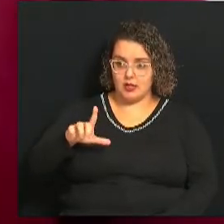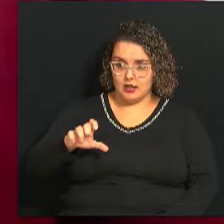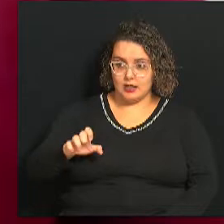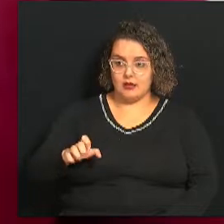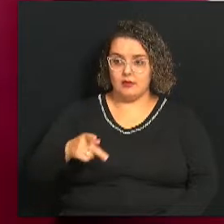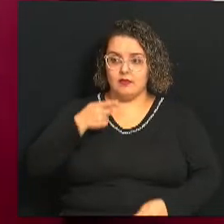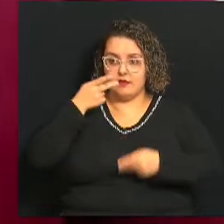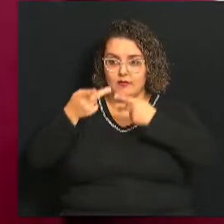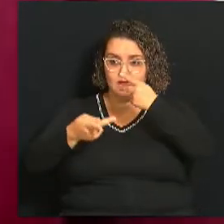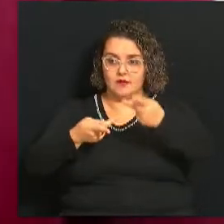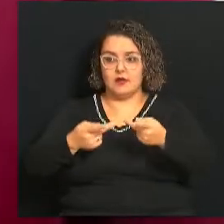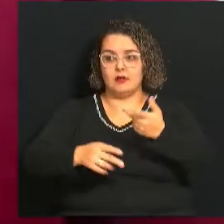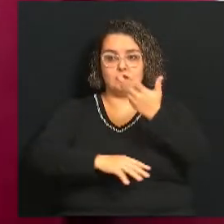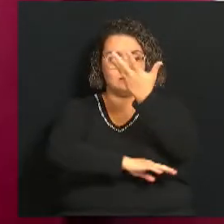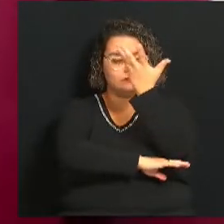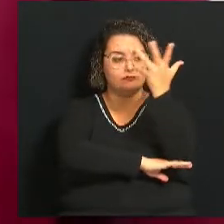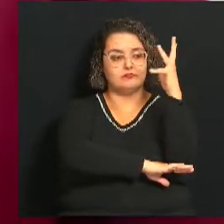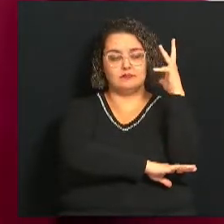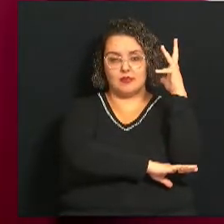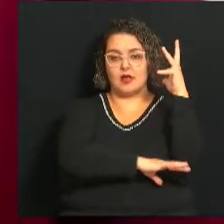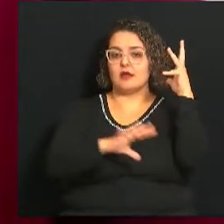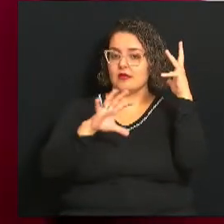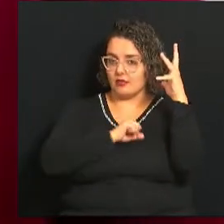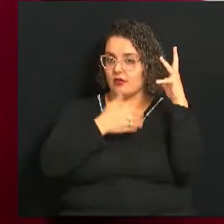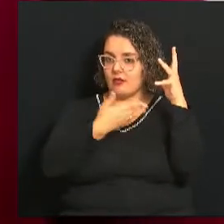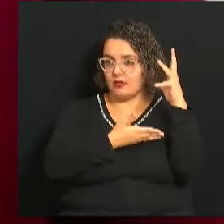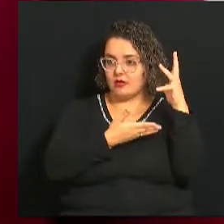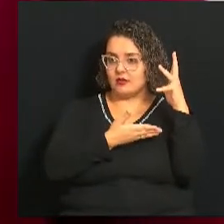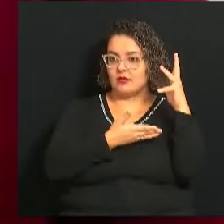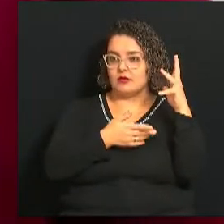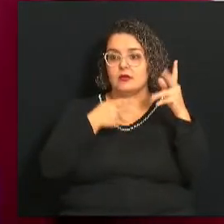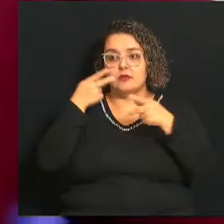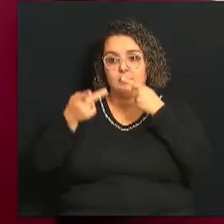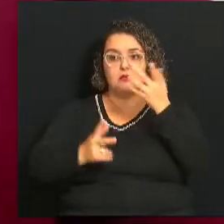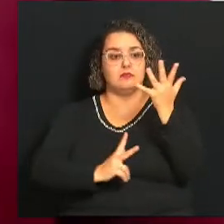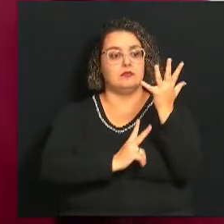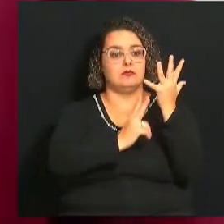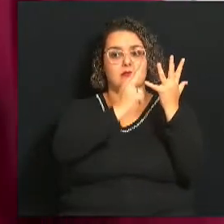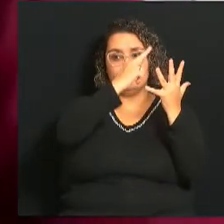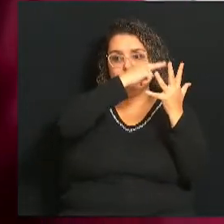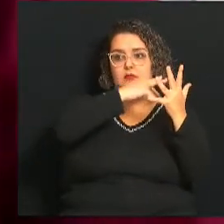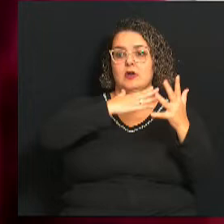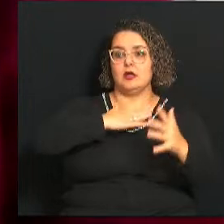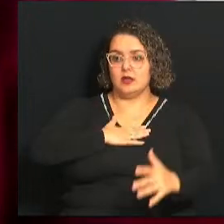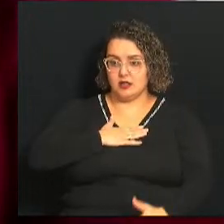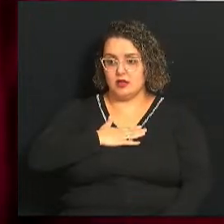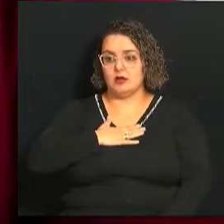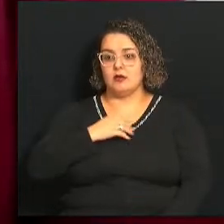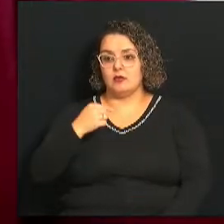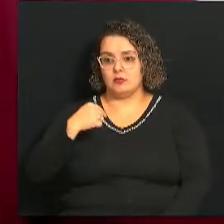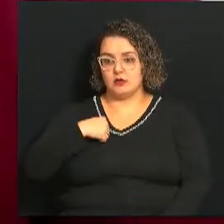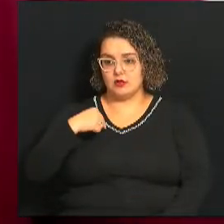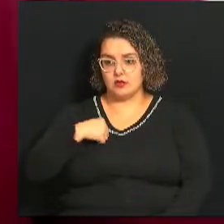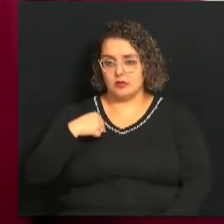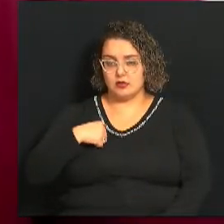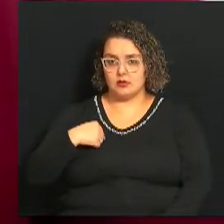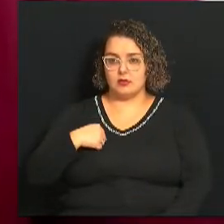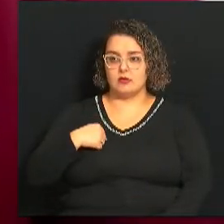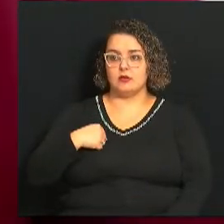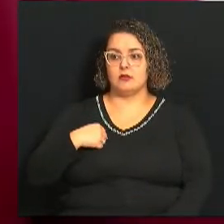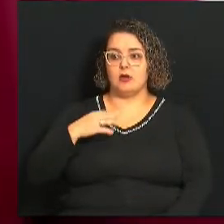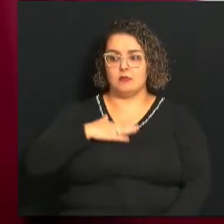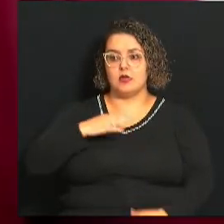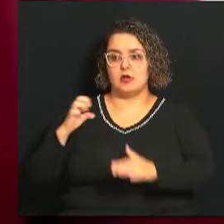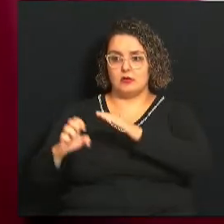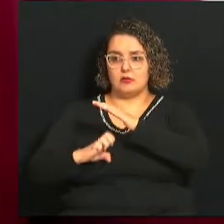poda aqui, mas gostaria de registrar aqui que eu e a minha empresa, né, de forma muito genuína, gosta muito